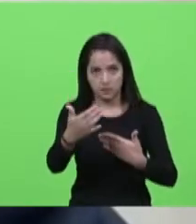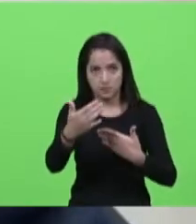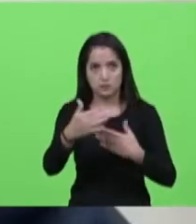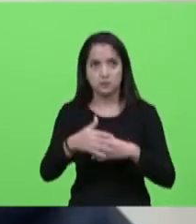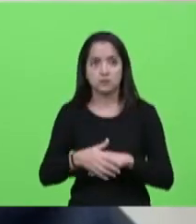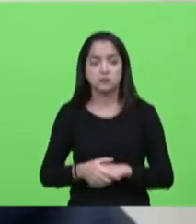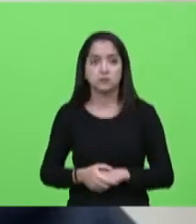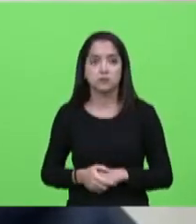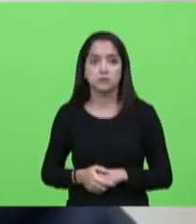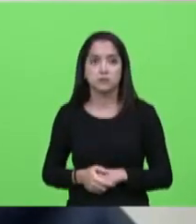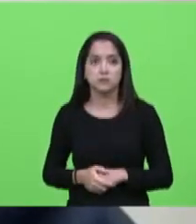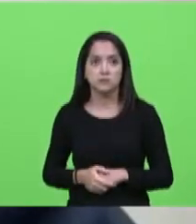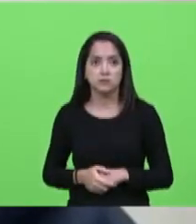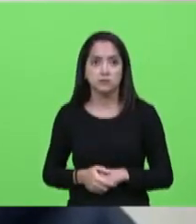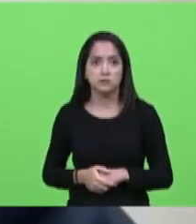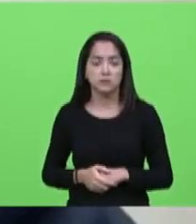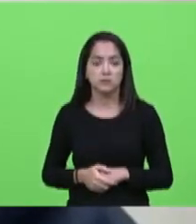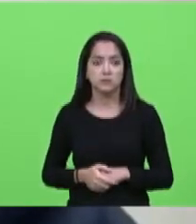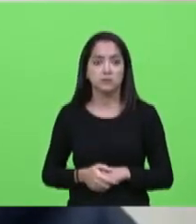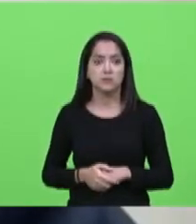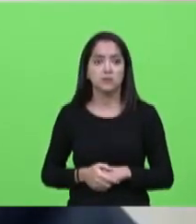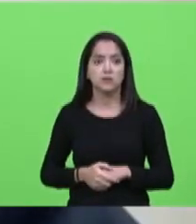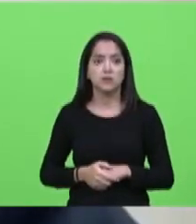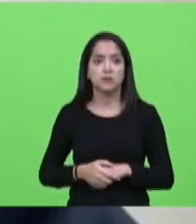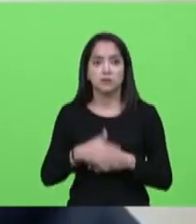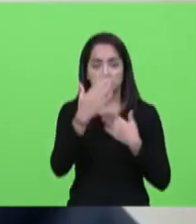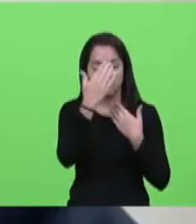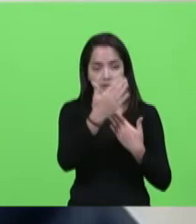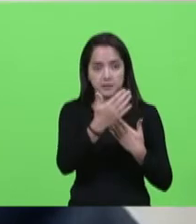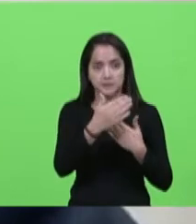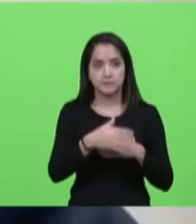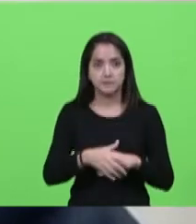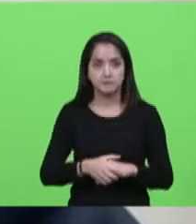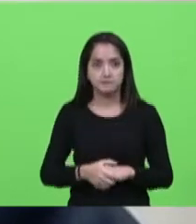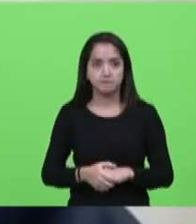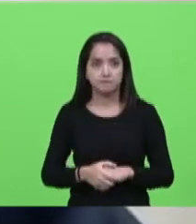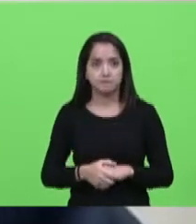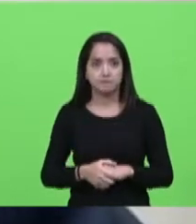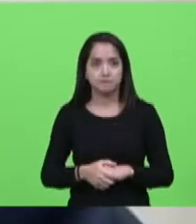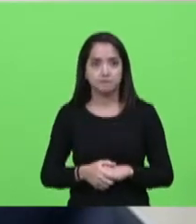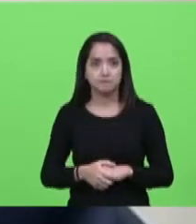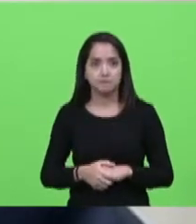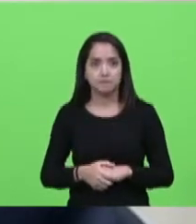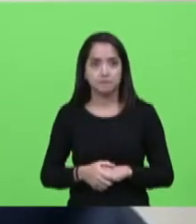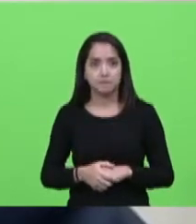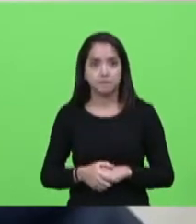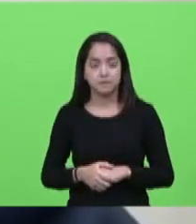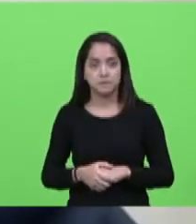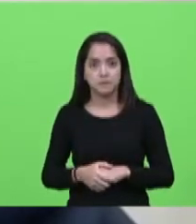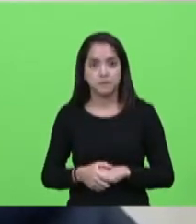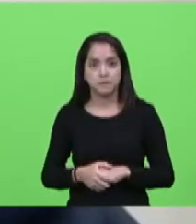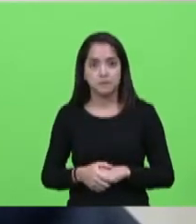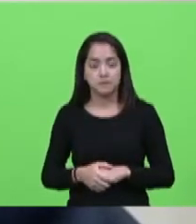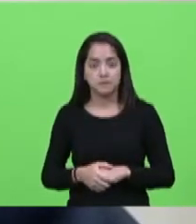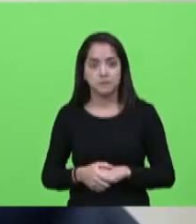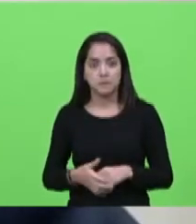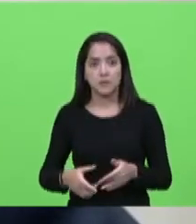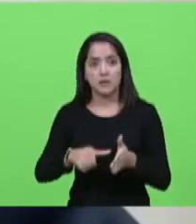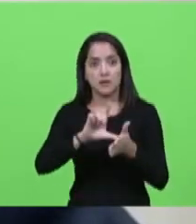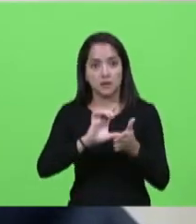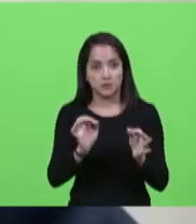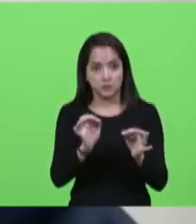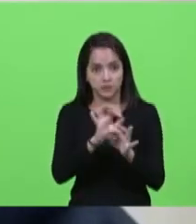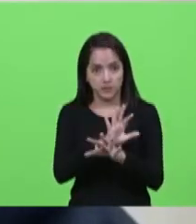respondo o deputado Kennedy na próxima ocasião. Obrigada. Teremos uma sessão em breve. A presidência, antes de encerrar